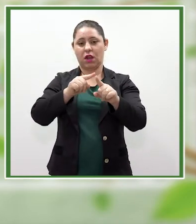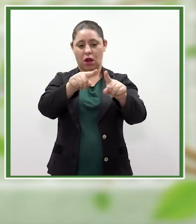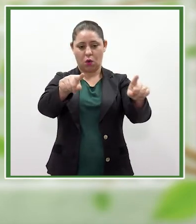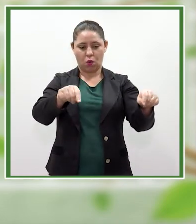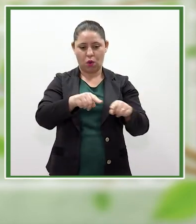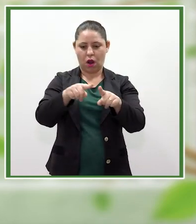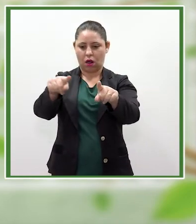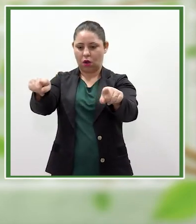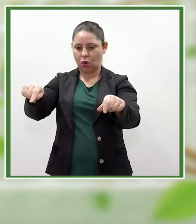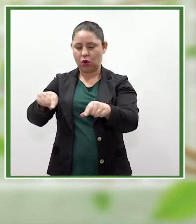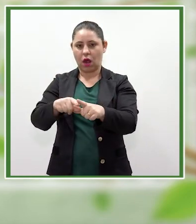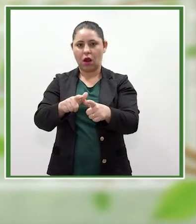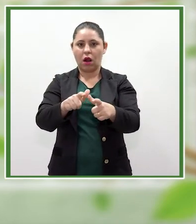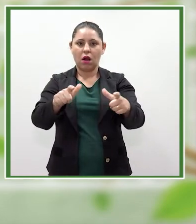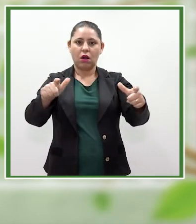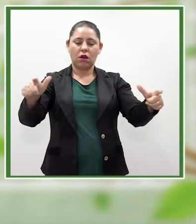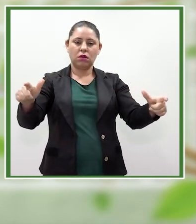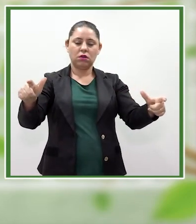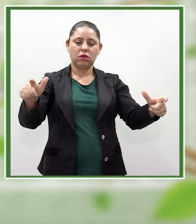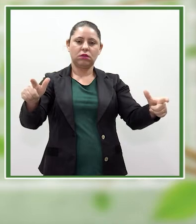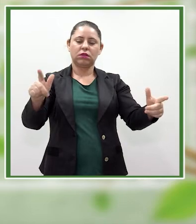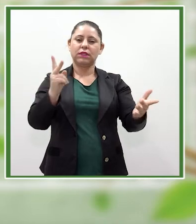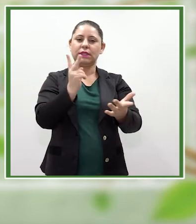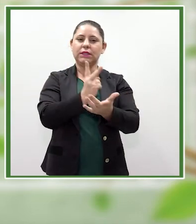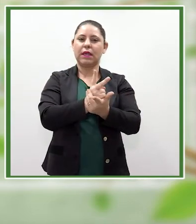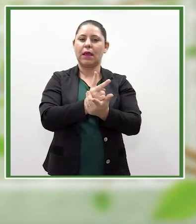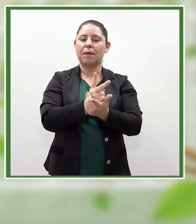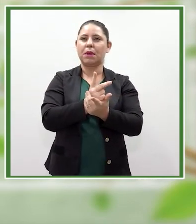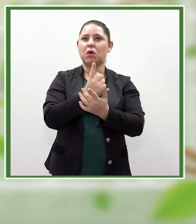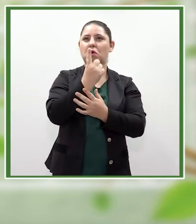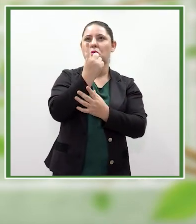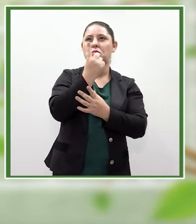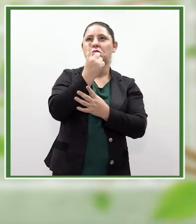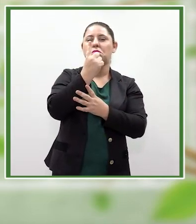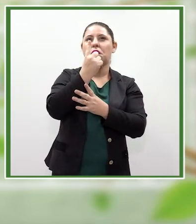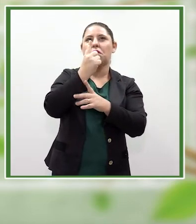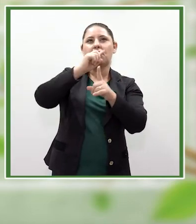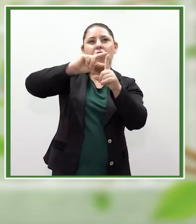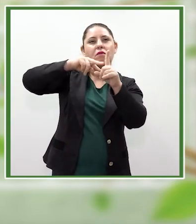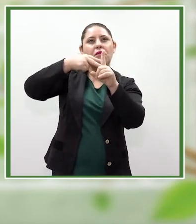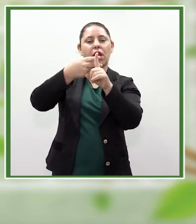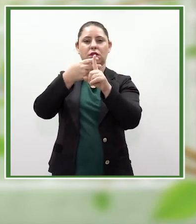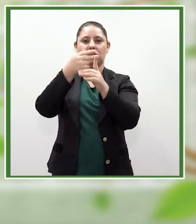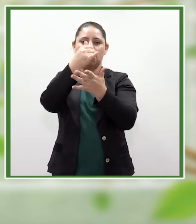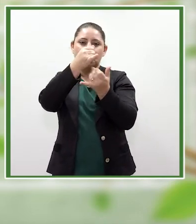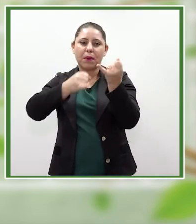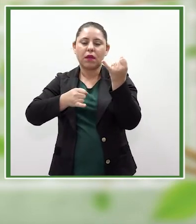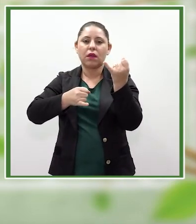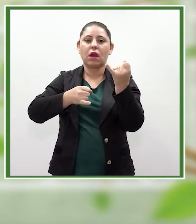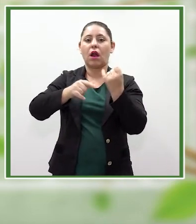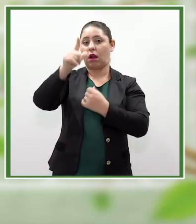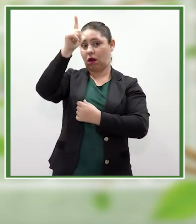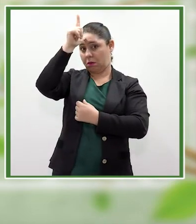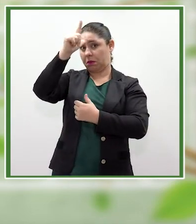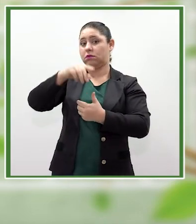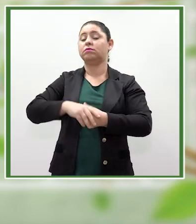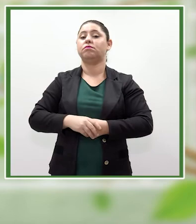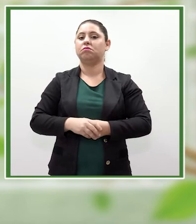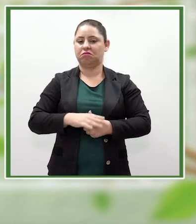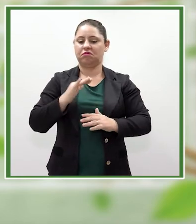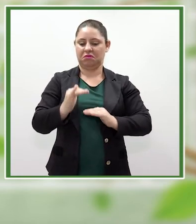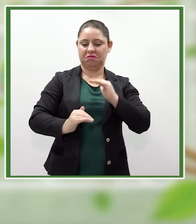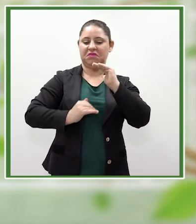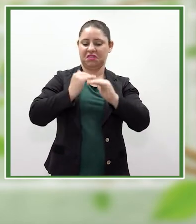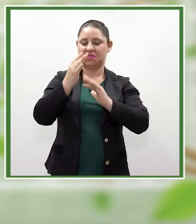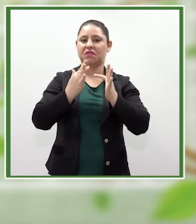que as áreas de adoção, o tamanho dessas áreas dá uma vez e meia o tamanho da Alemanha, né? Então, nós